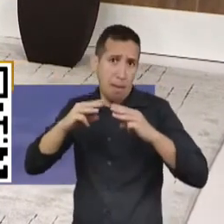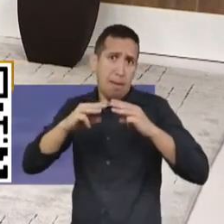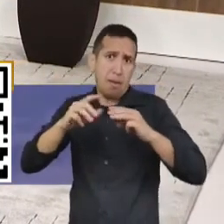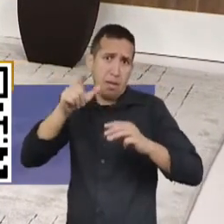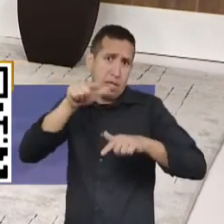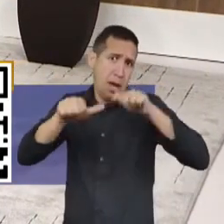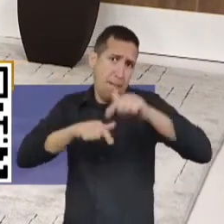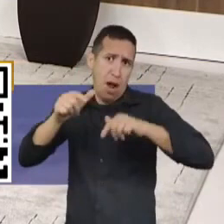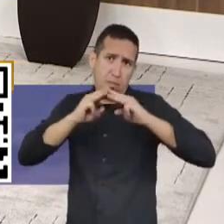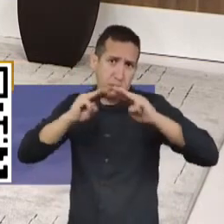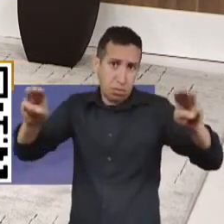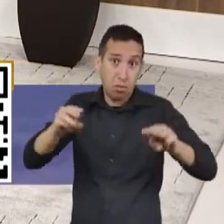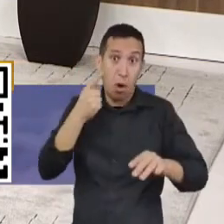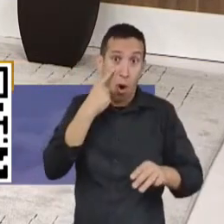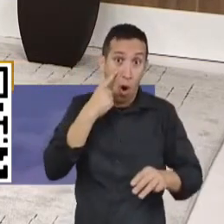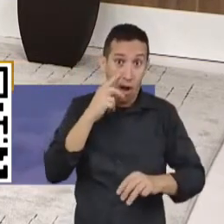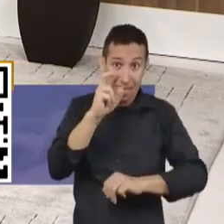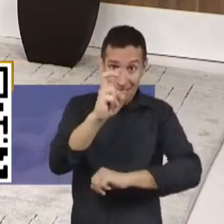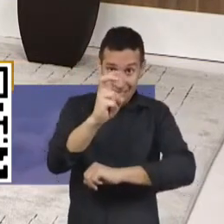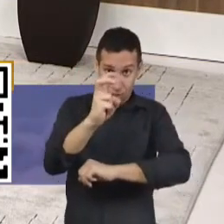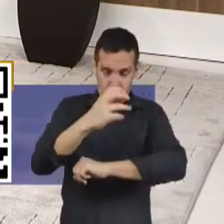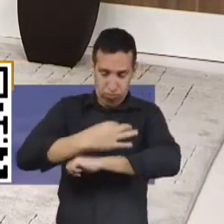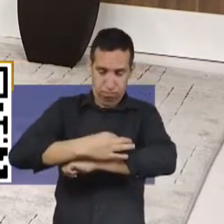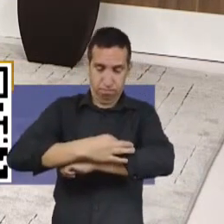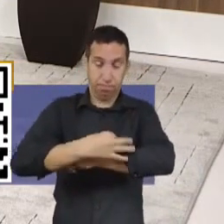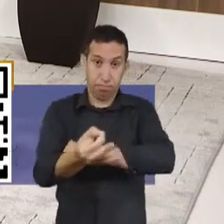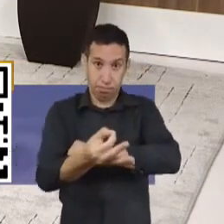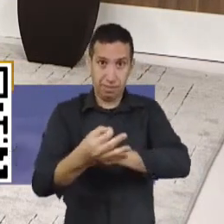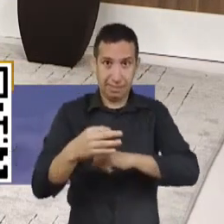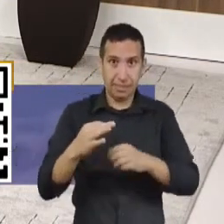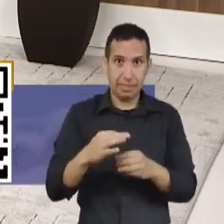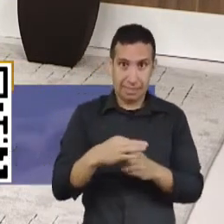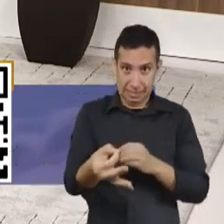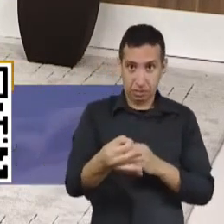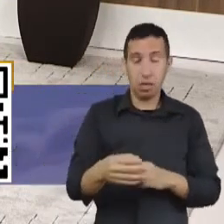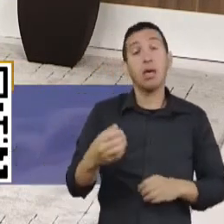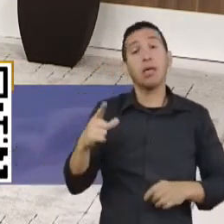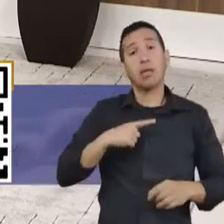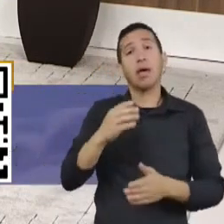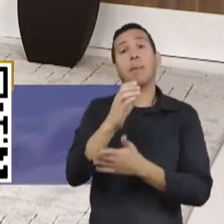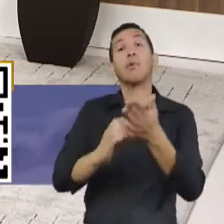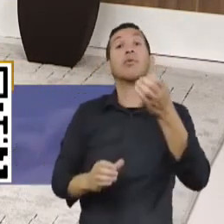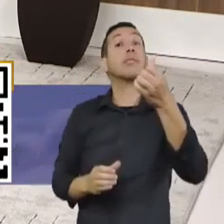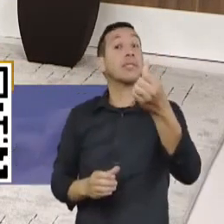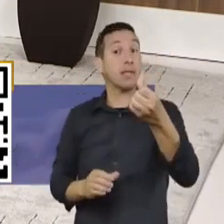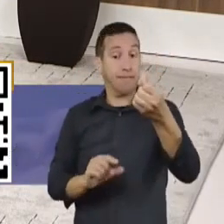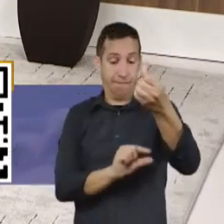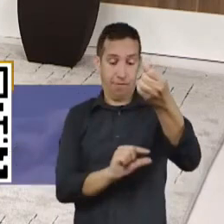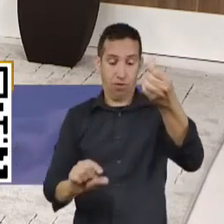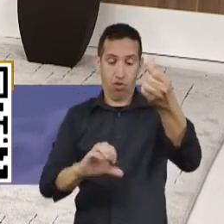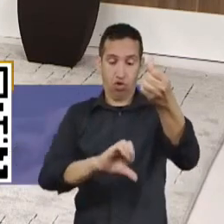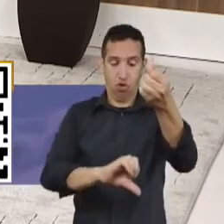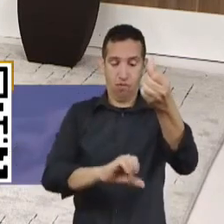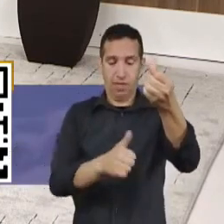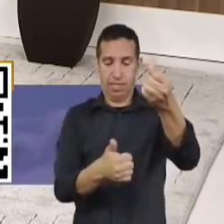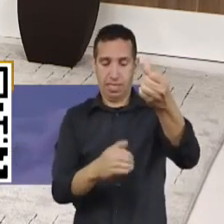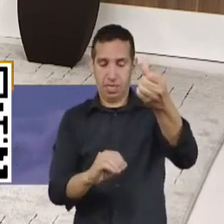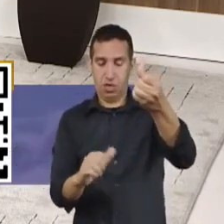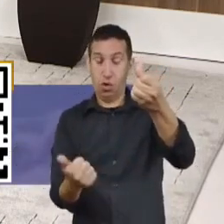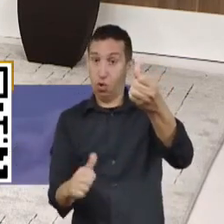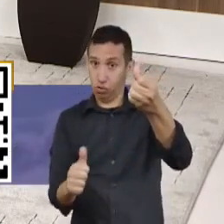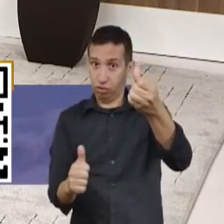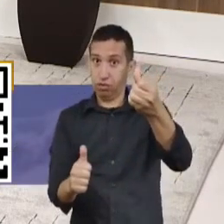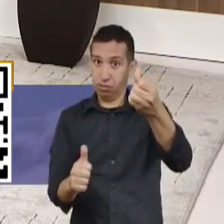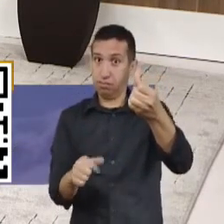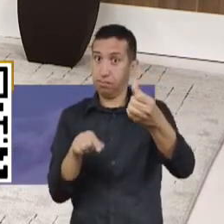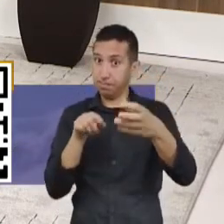presta atenção agora que nós vamos entrar agora no quinto o seu quinto selo está aqui no capítulo 6 e Apocalipse versos 9 10